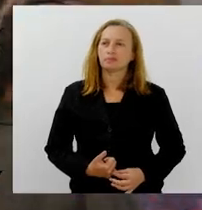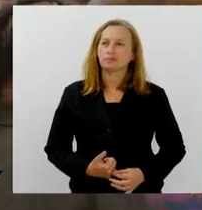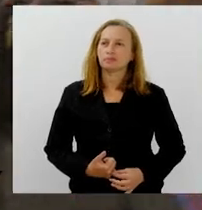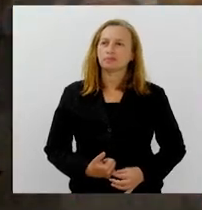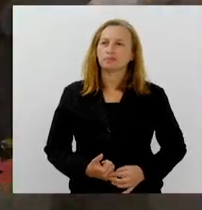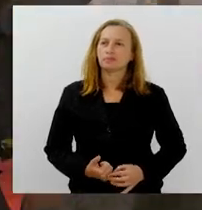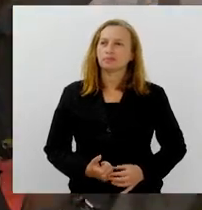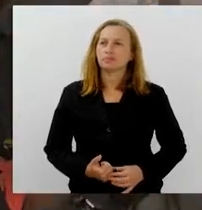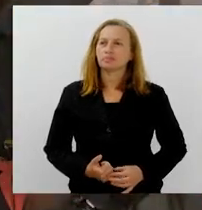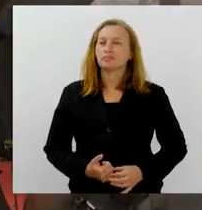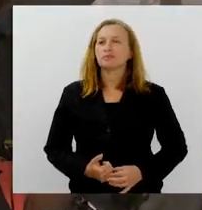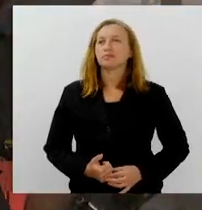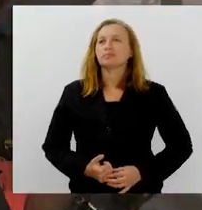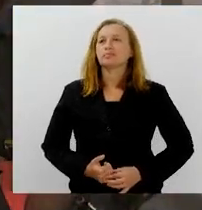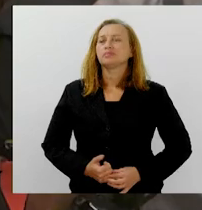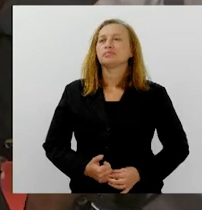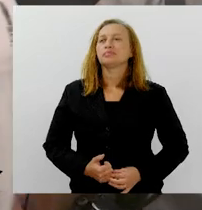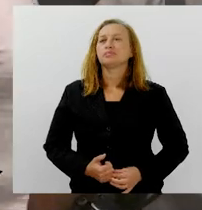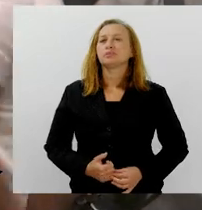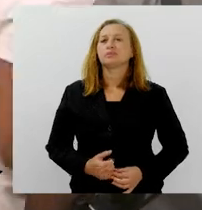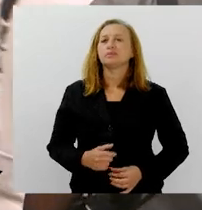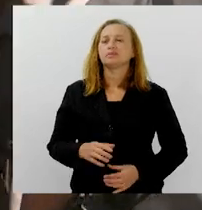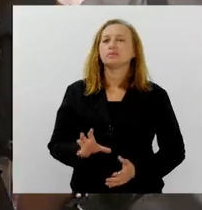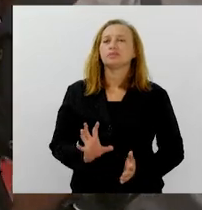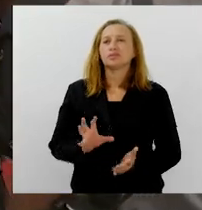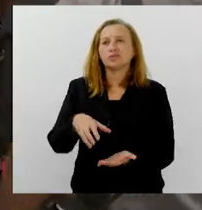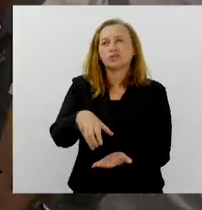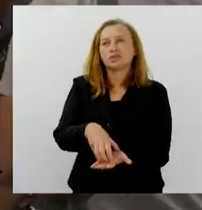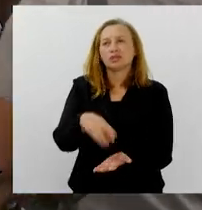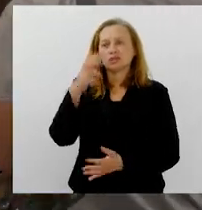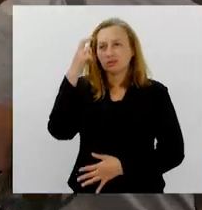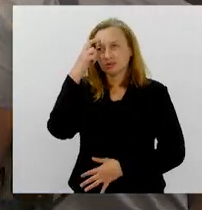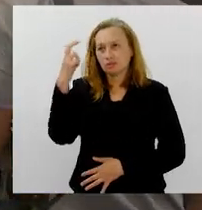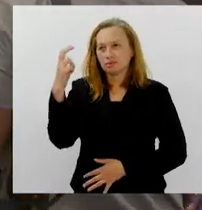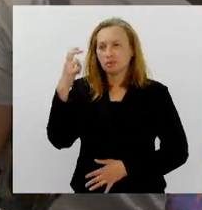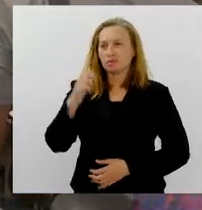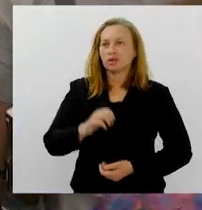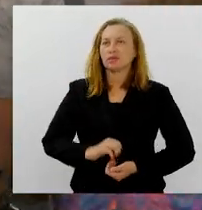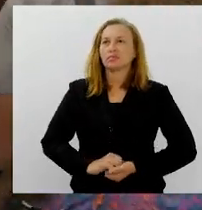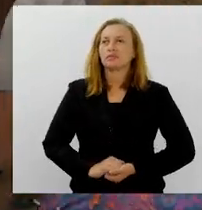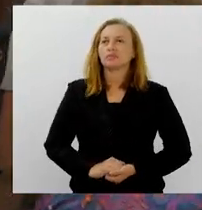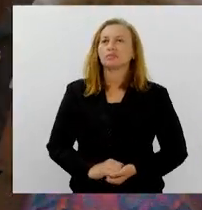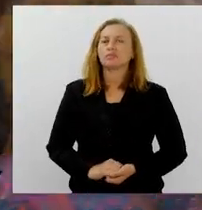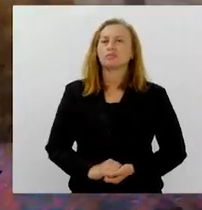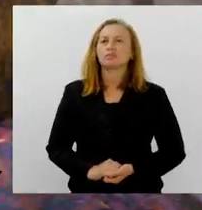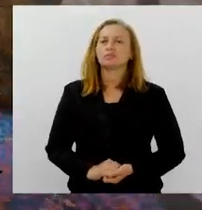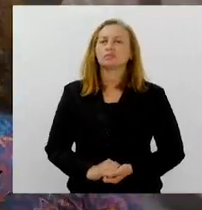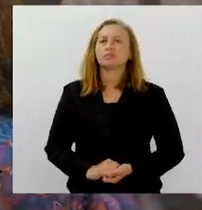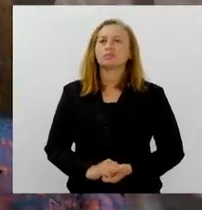Próximo agraciado, Centro Cultural Igboagan.